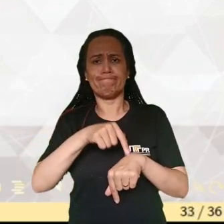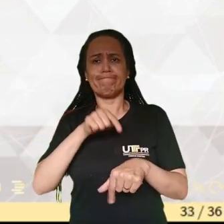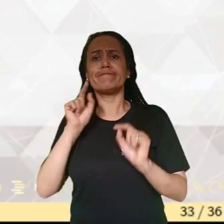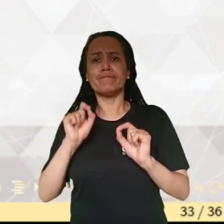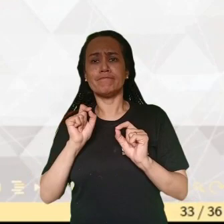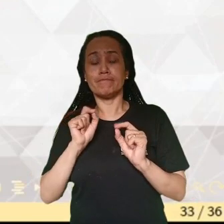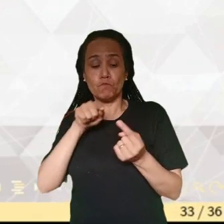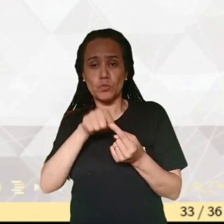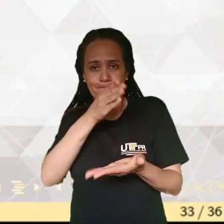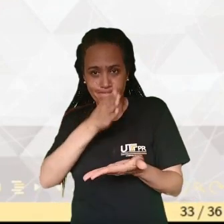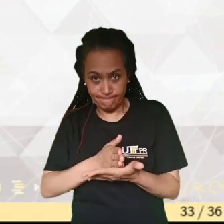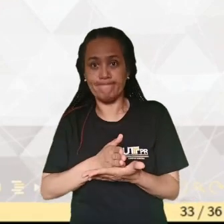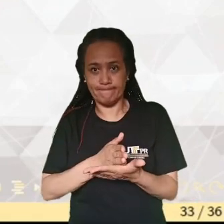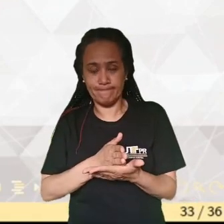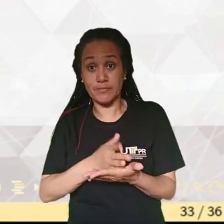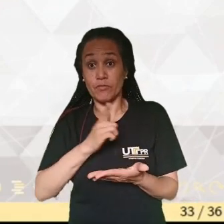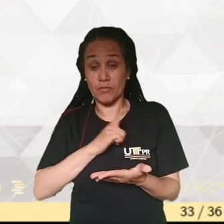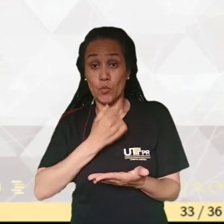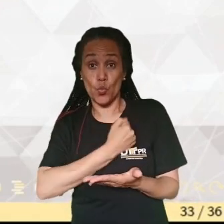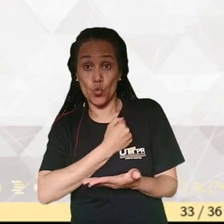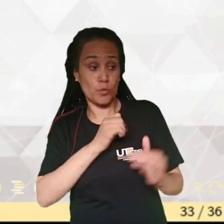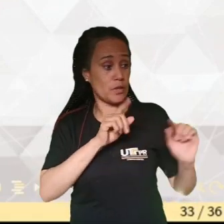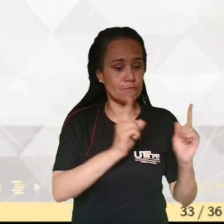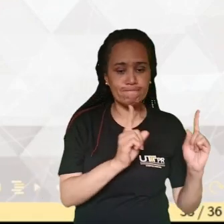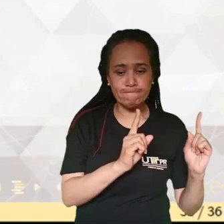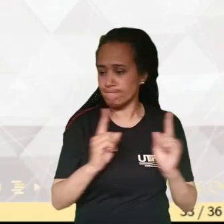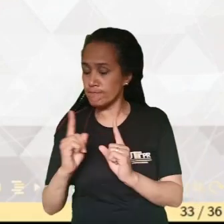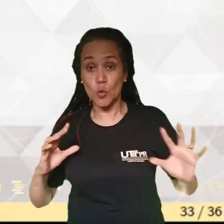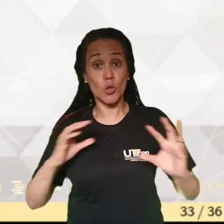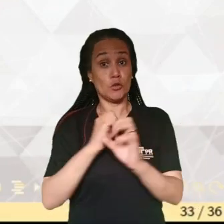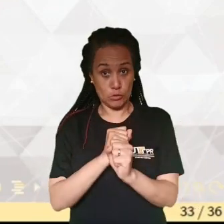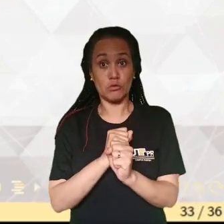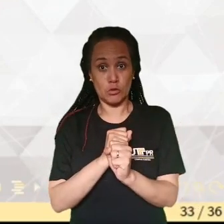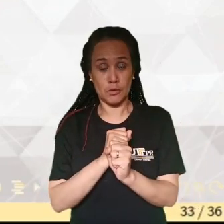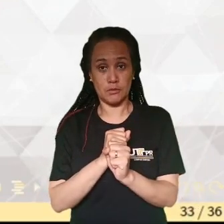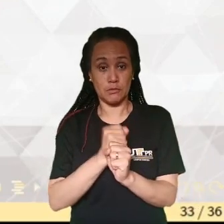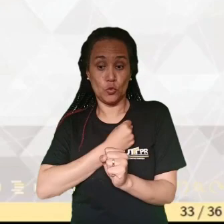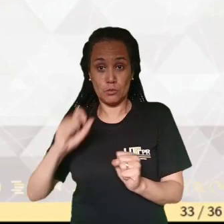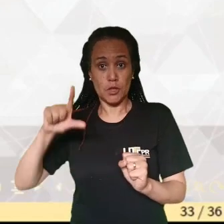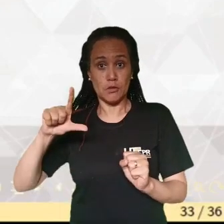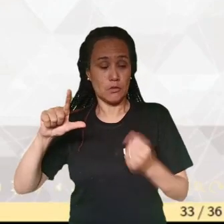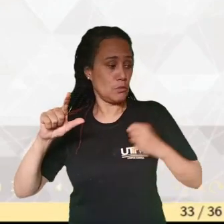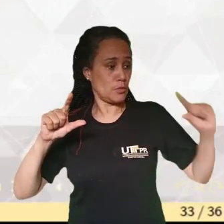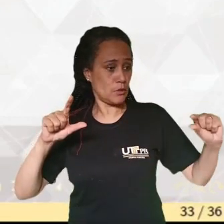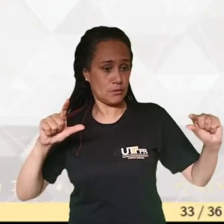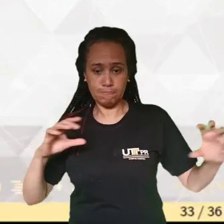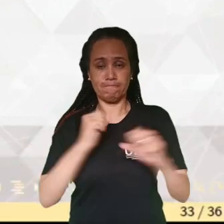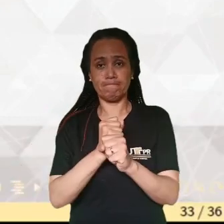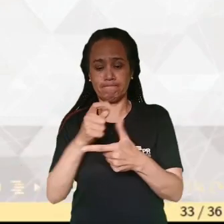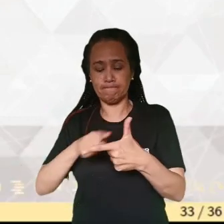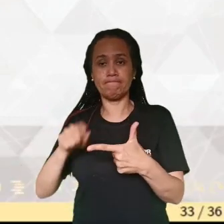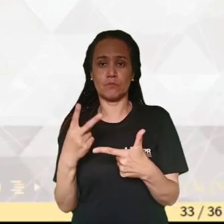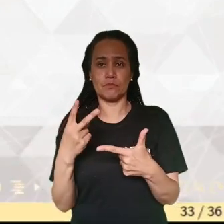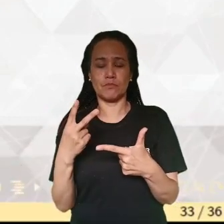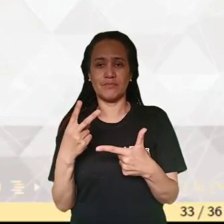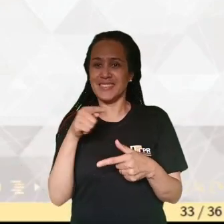médio. Nada mais, nada menos do que um valor intermediário entre eles. É a soma de ambos os valores, valor maior e menor, dividido por 2.